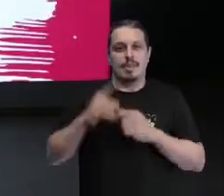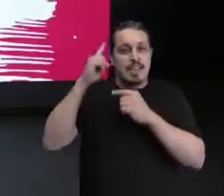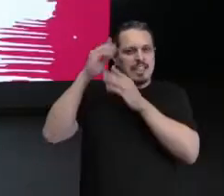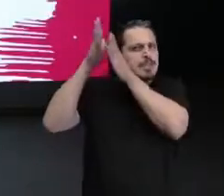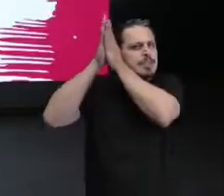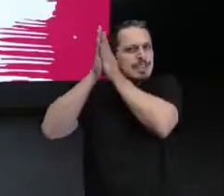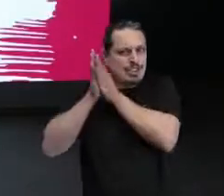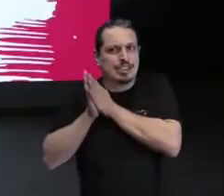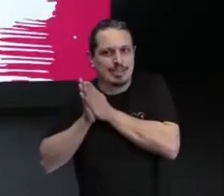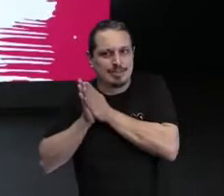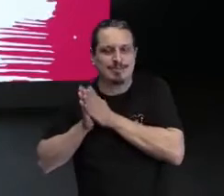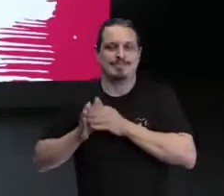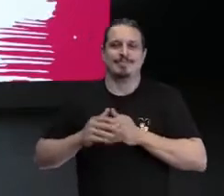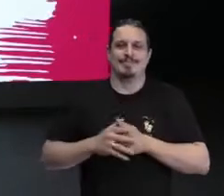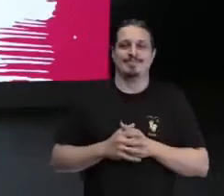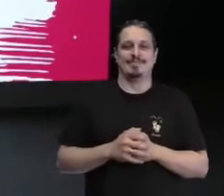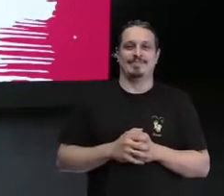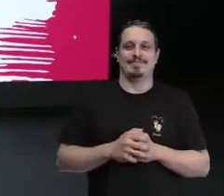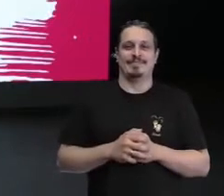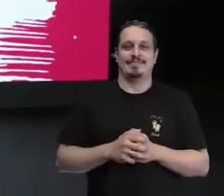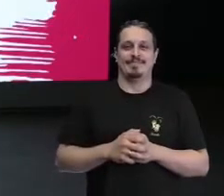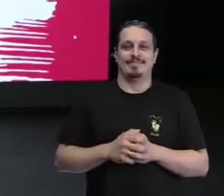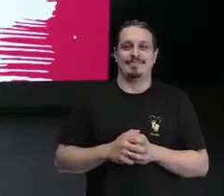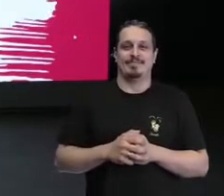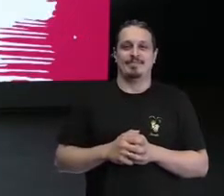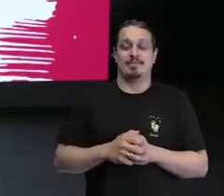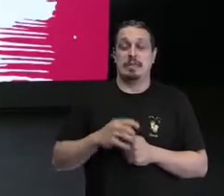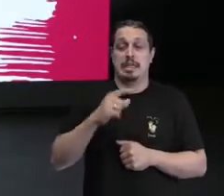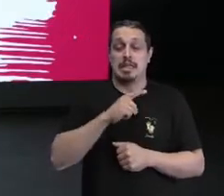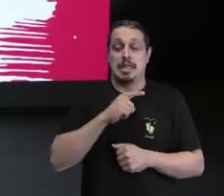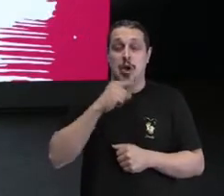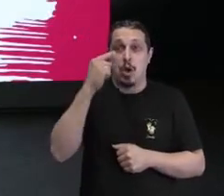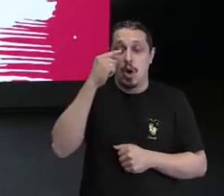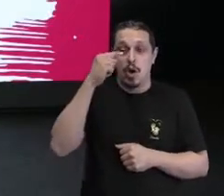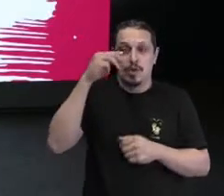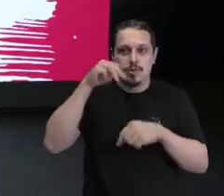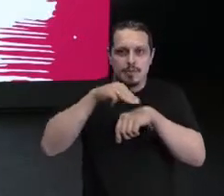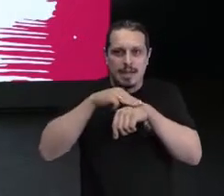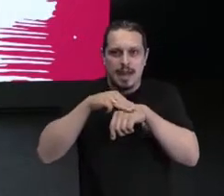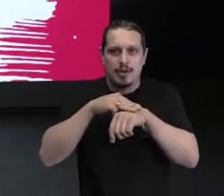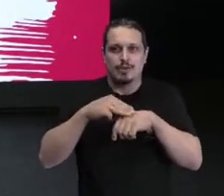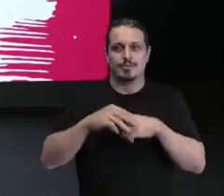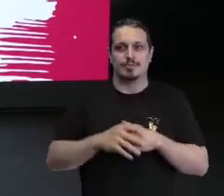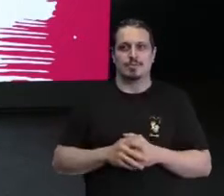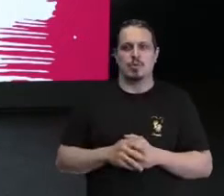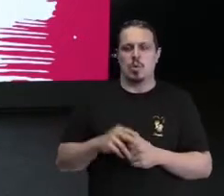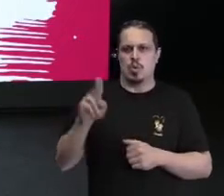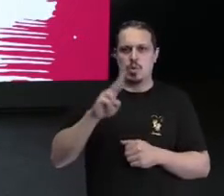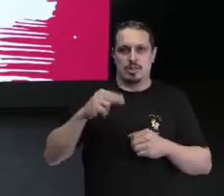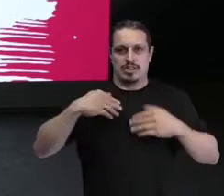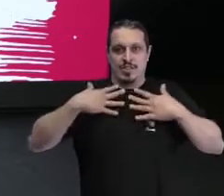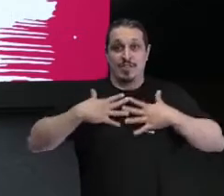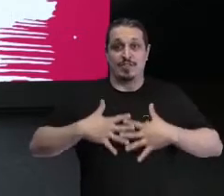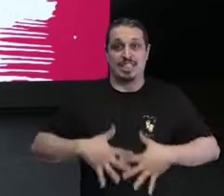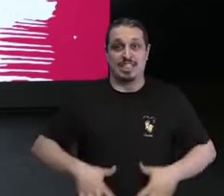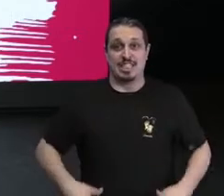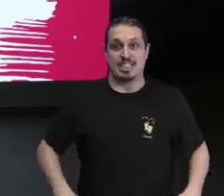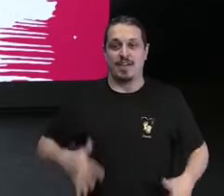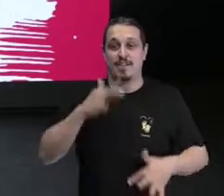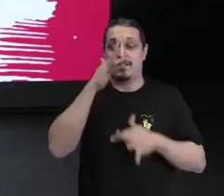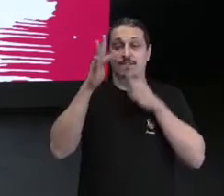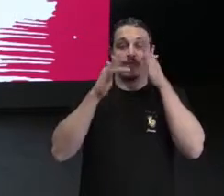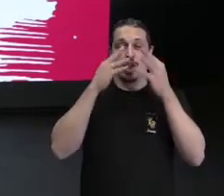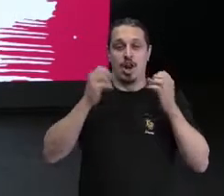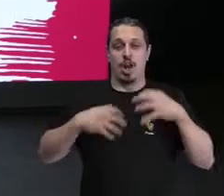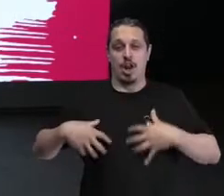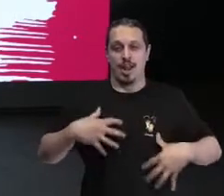estão com corte Chanel. Tenho pele branca, tenho olhos castanhos. Estou com um vestido comprido, bem estampado. Tem cor